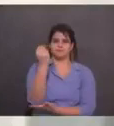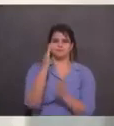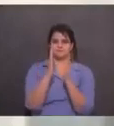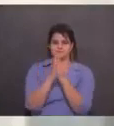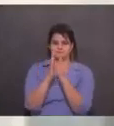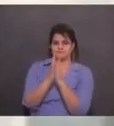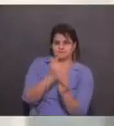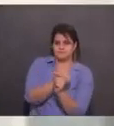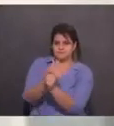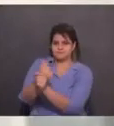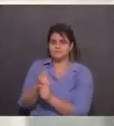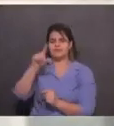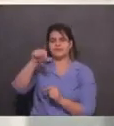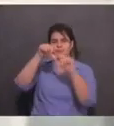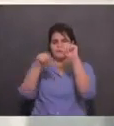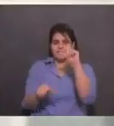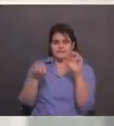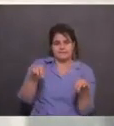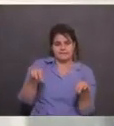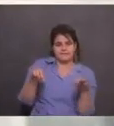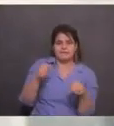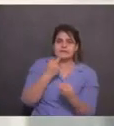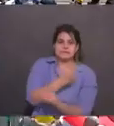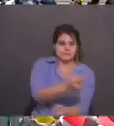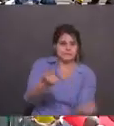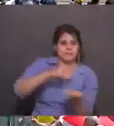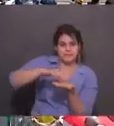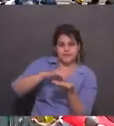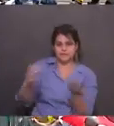uma mensagem final a todos os peregrinos.